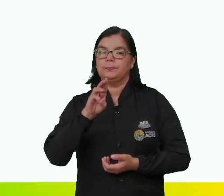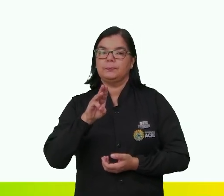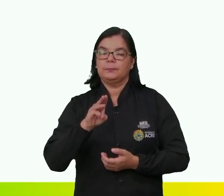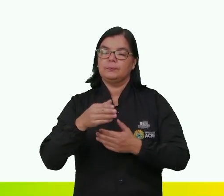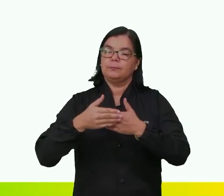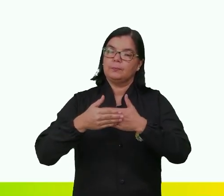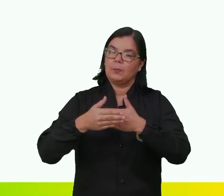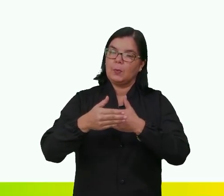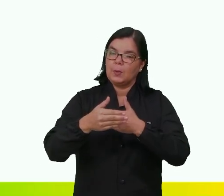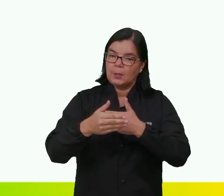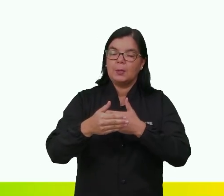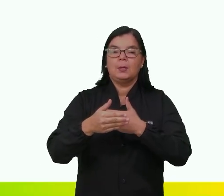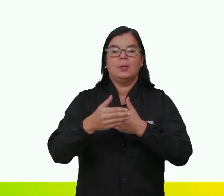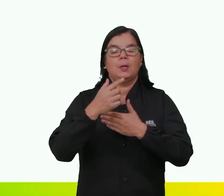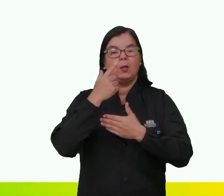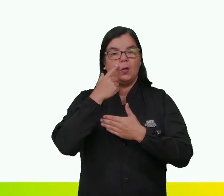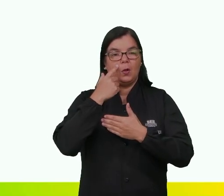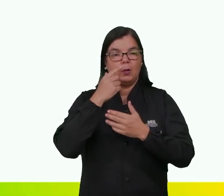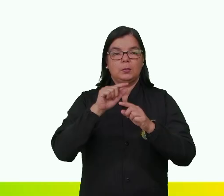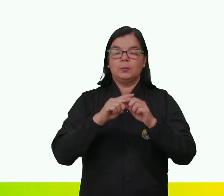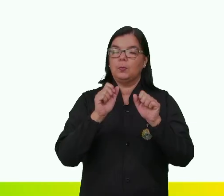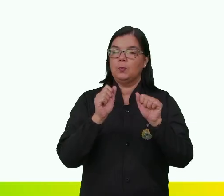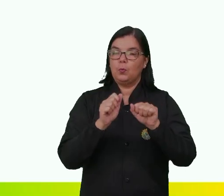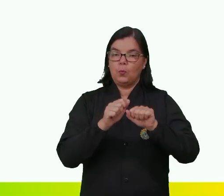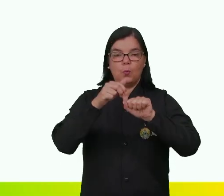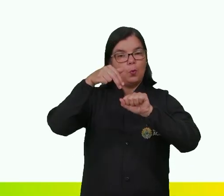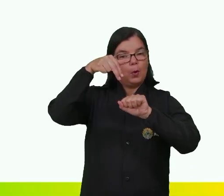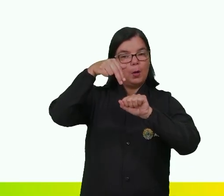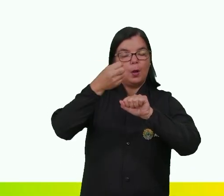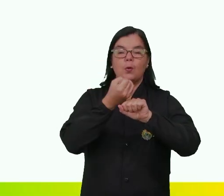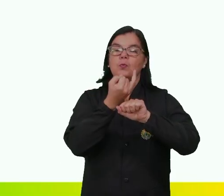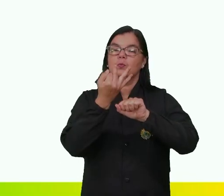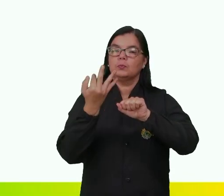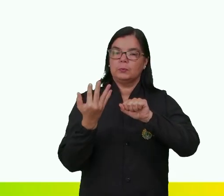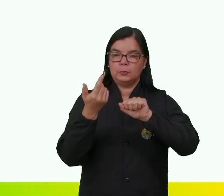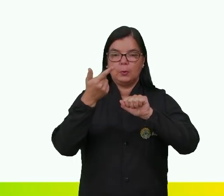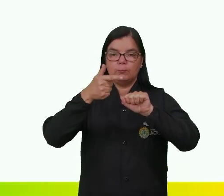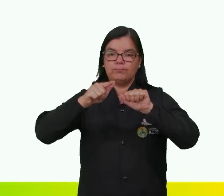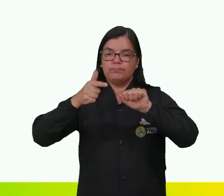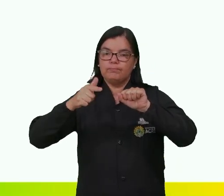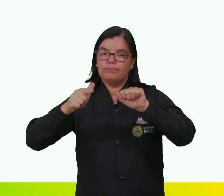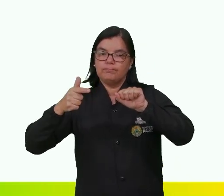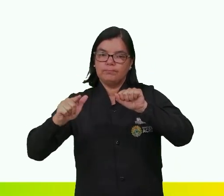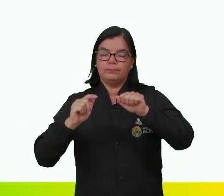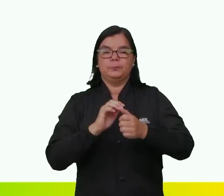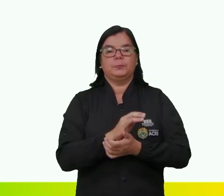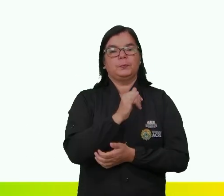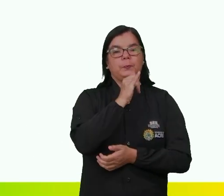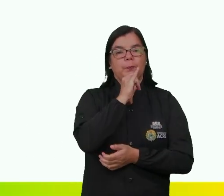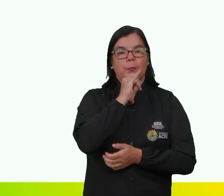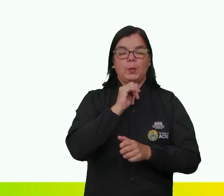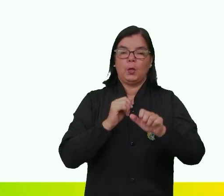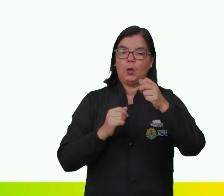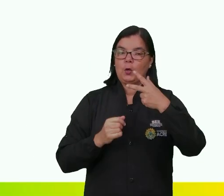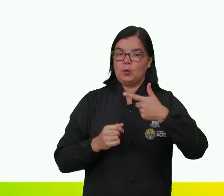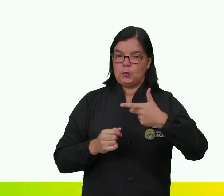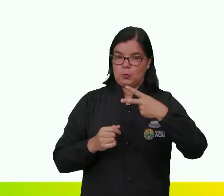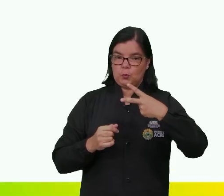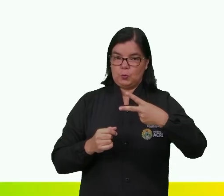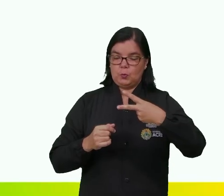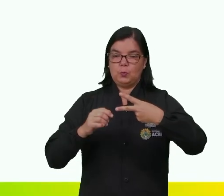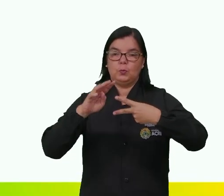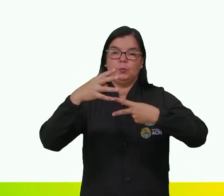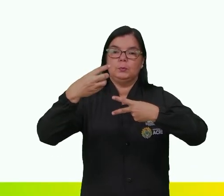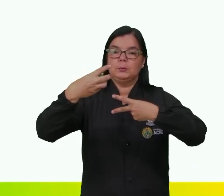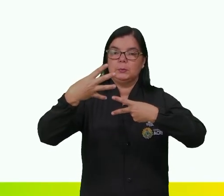3 e assim por diante, n a's. Como exemplo, 2 elevado a 4. 2